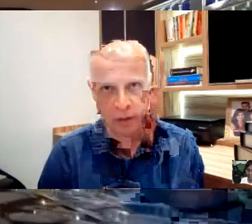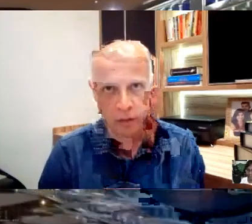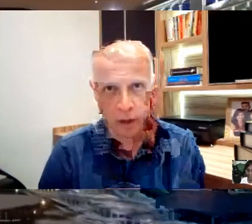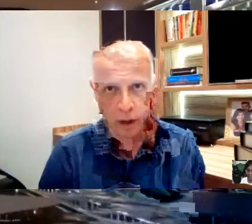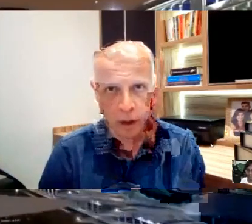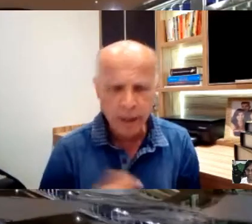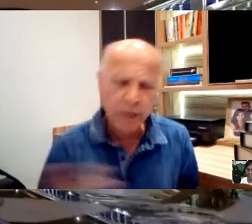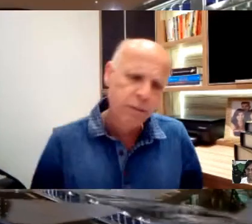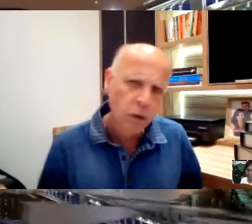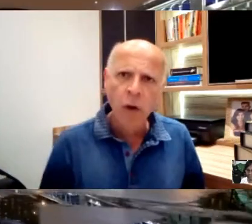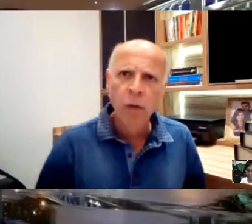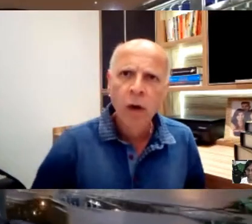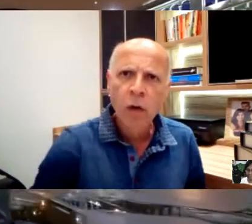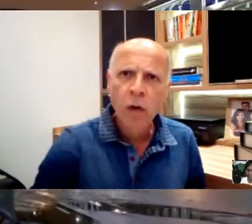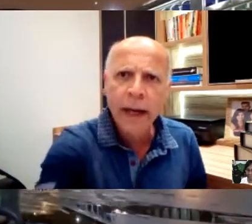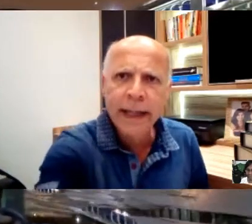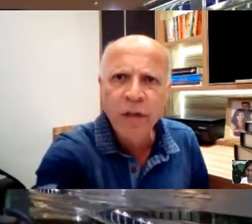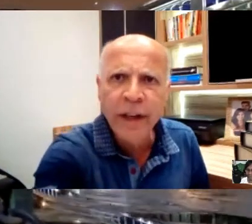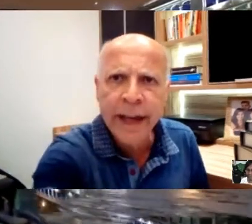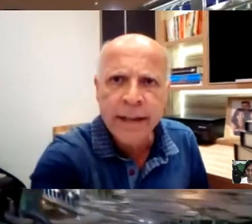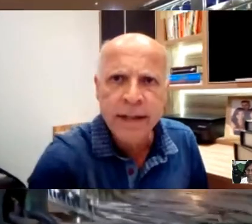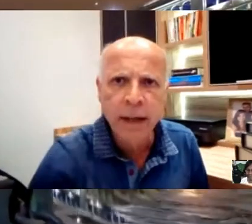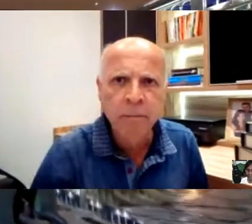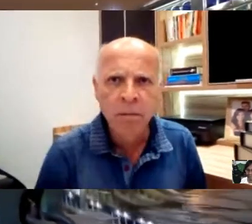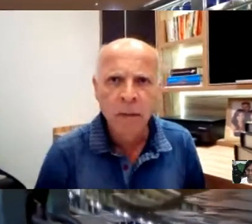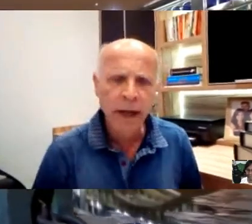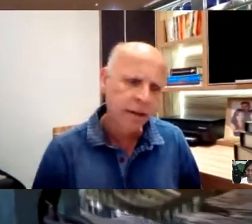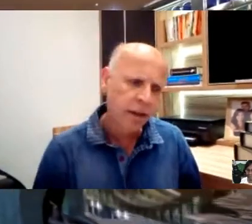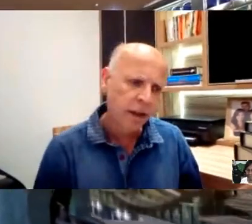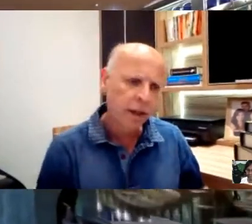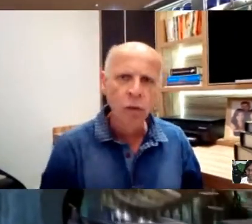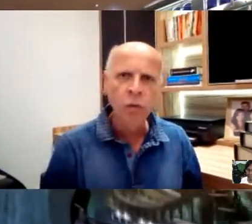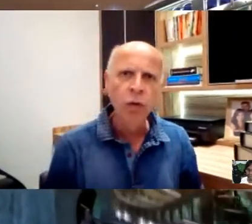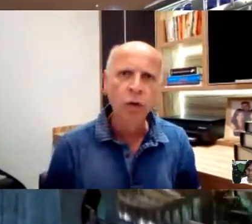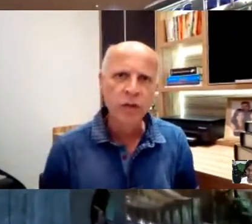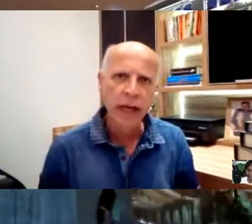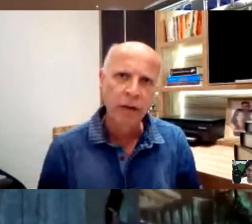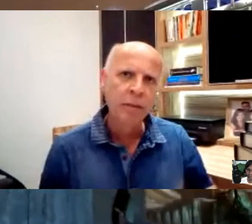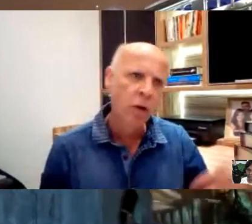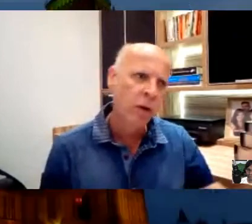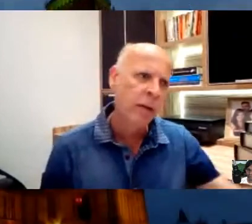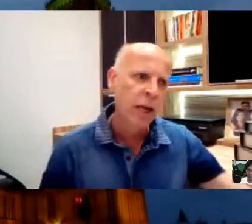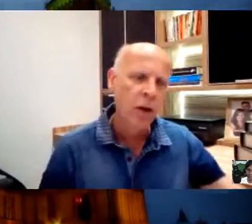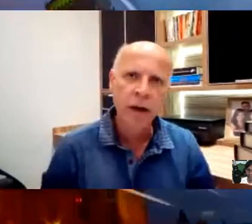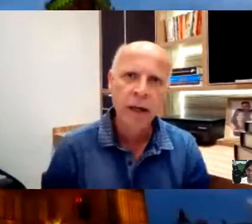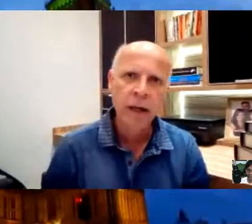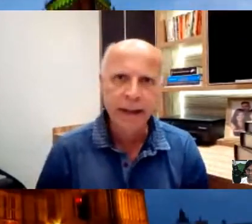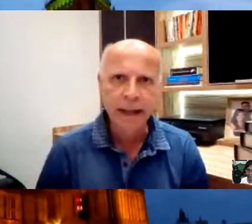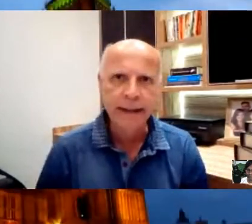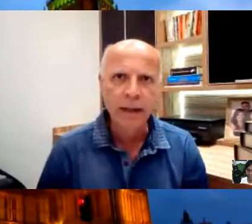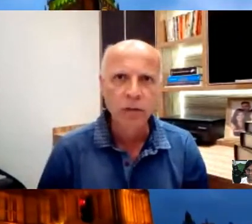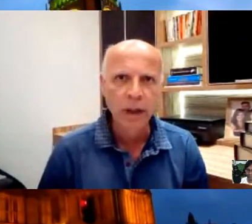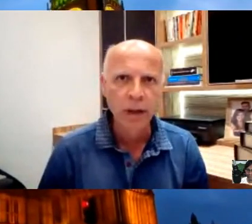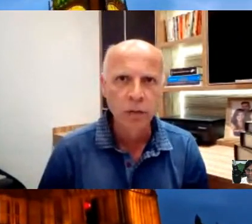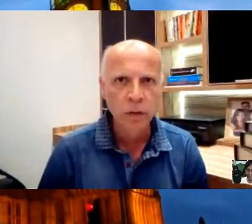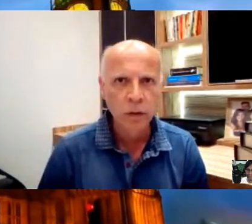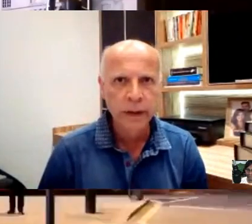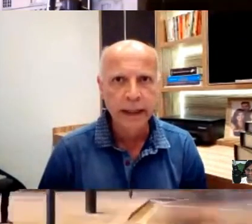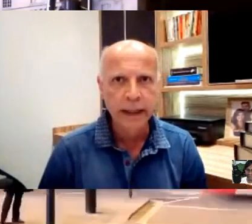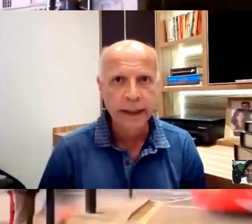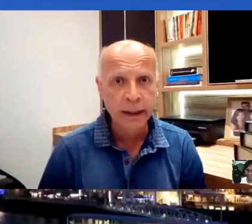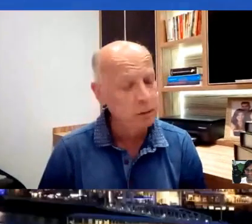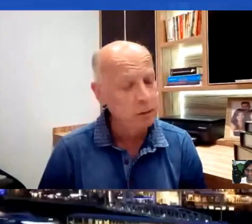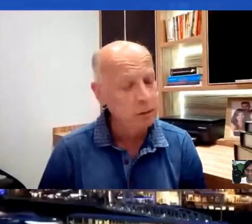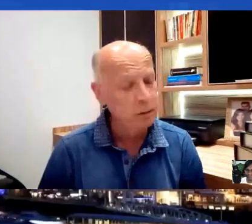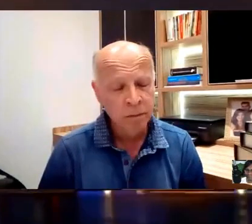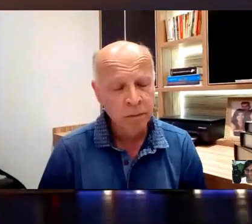1%. Mas como? Qual é a diferença entre um e outro? Será que o alemão é melhor para tratar do que o italiano?